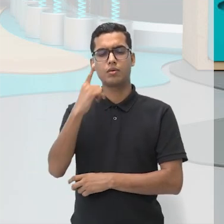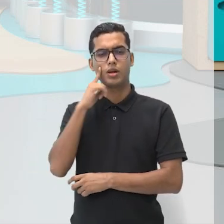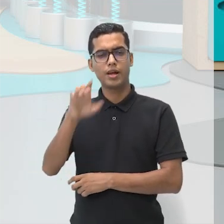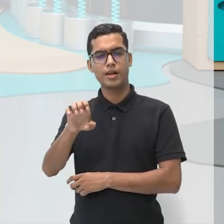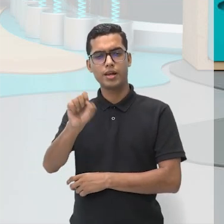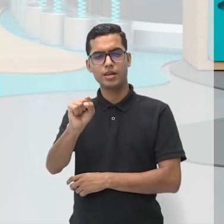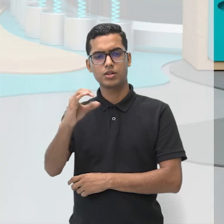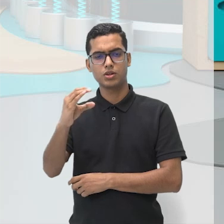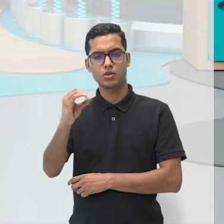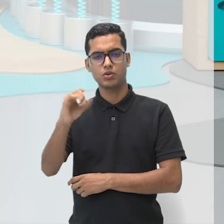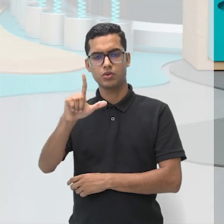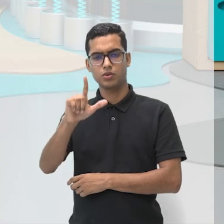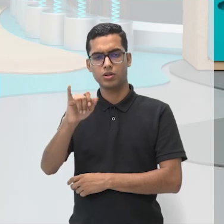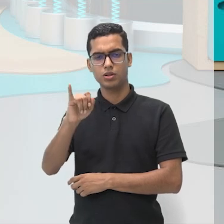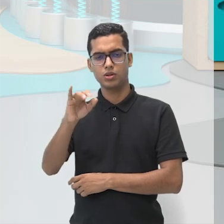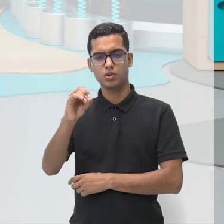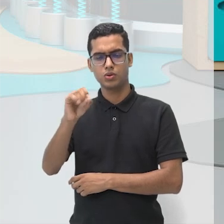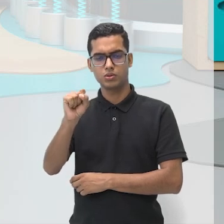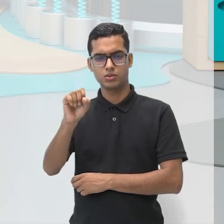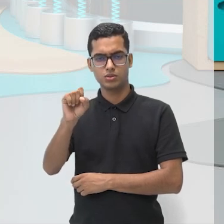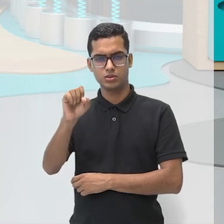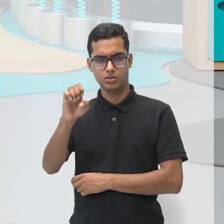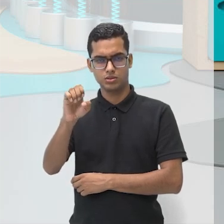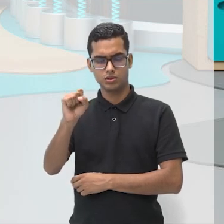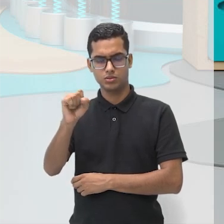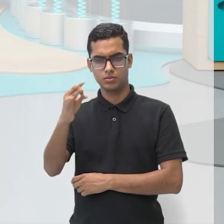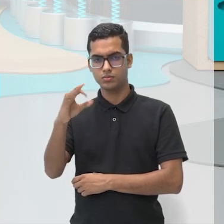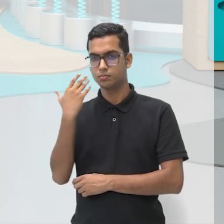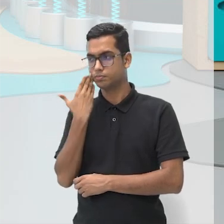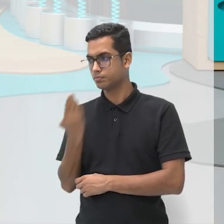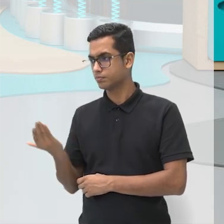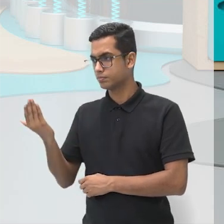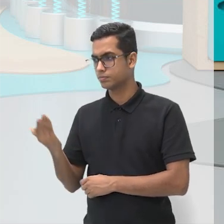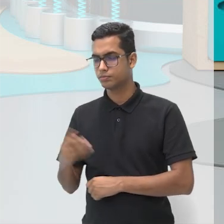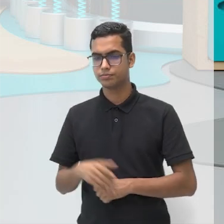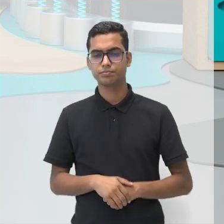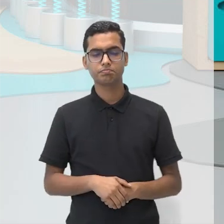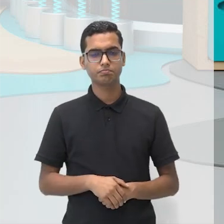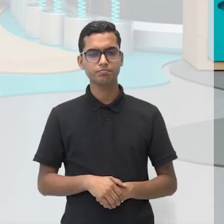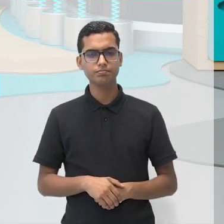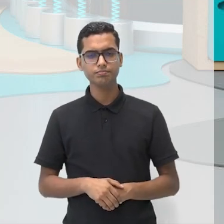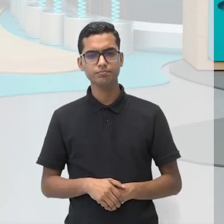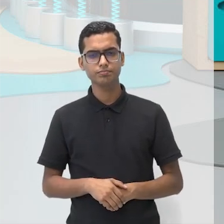ser o acentuamento dessas curvaturas que já existem, como a lordose e a cifose,